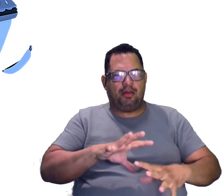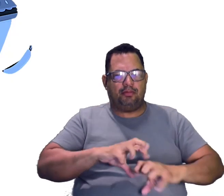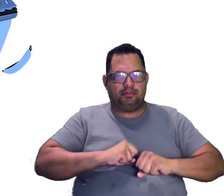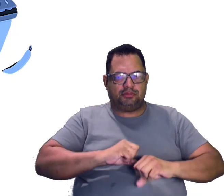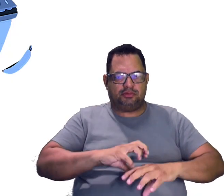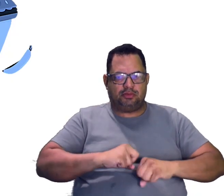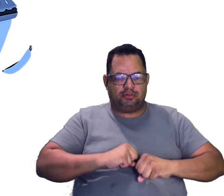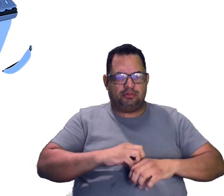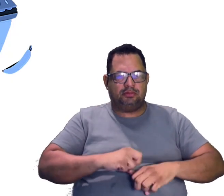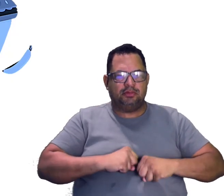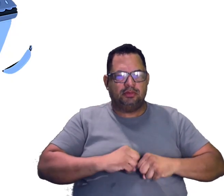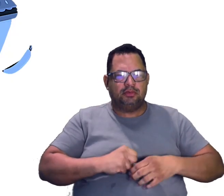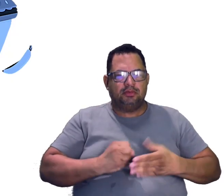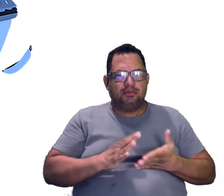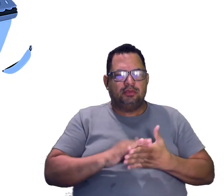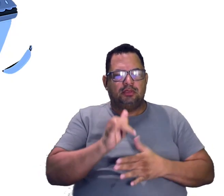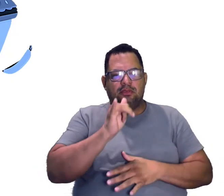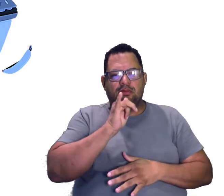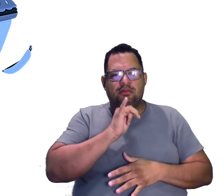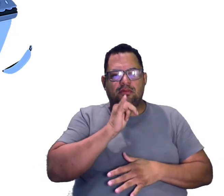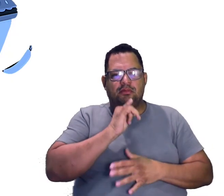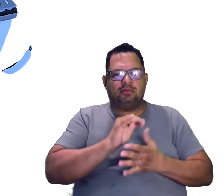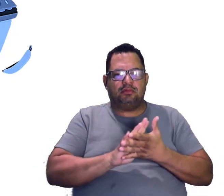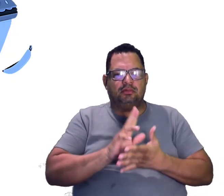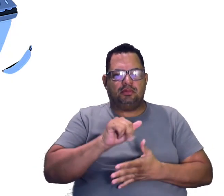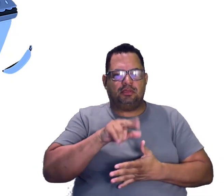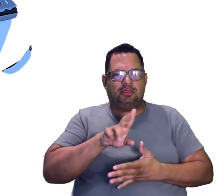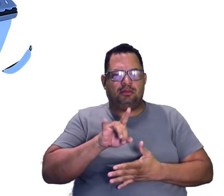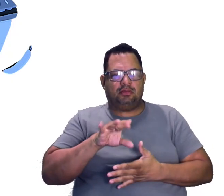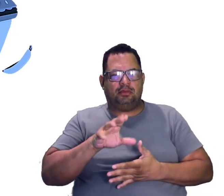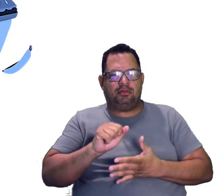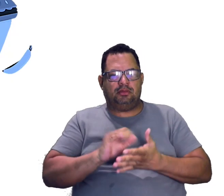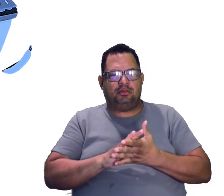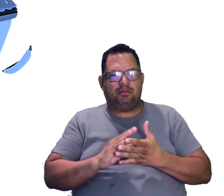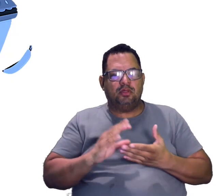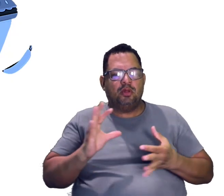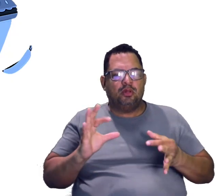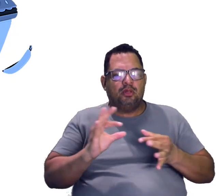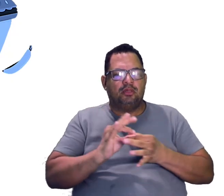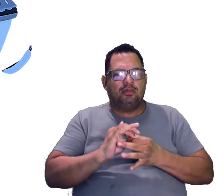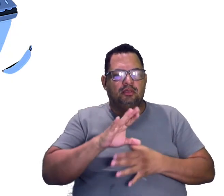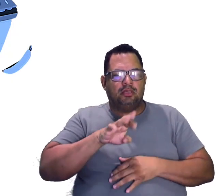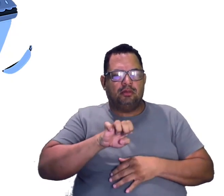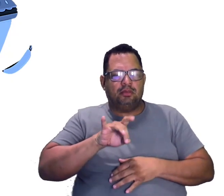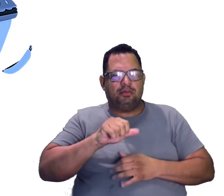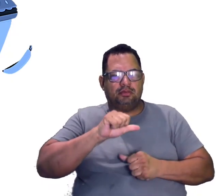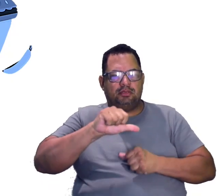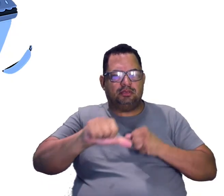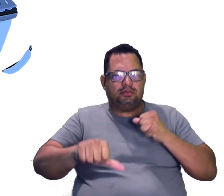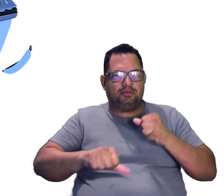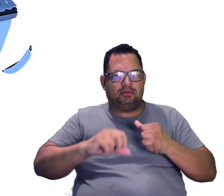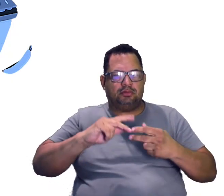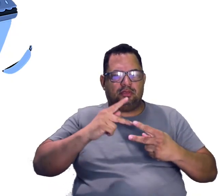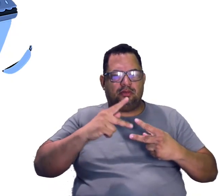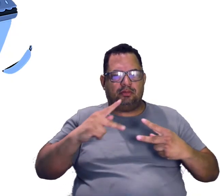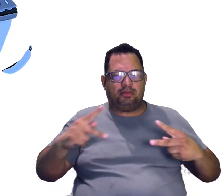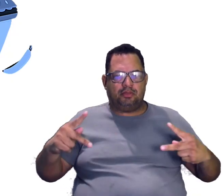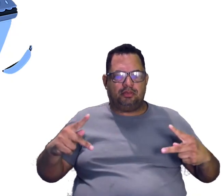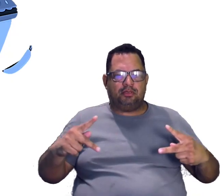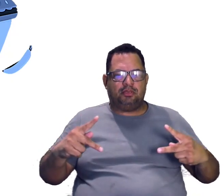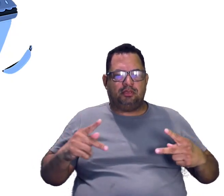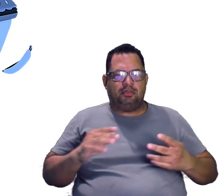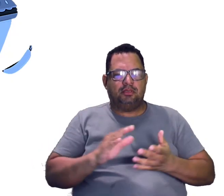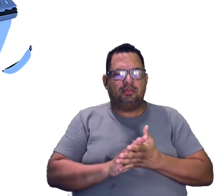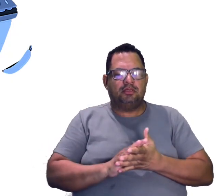E como exemplo de anabolismo, a união de aminoácidos para formar proteínas como a melanina. Isso é,